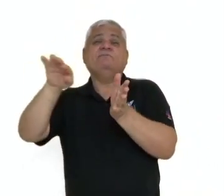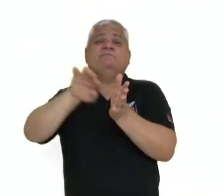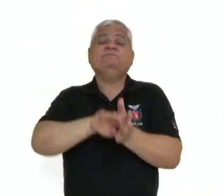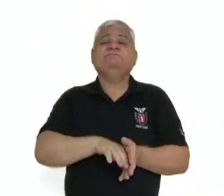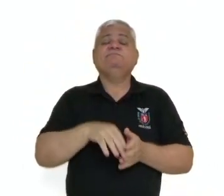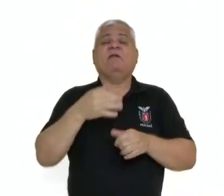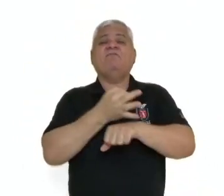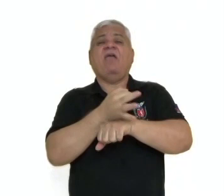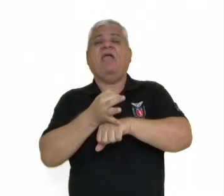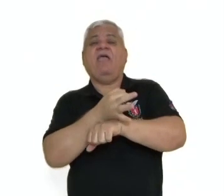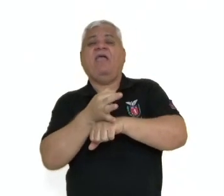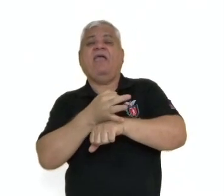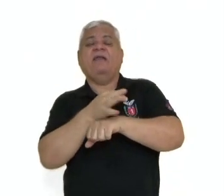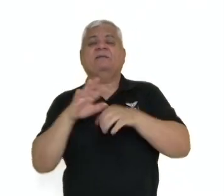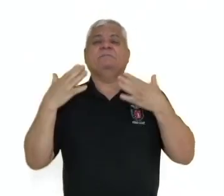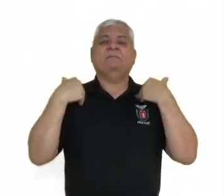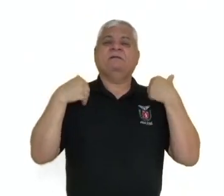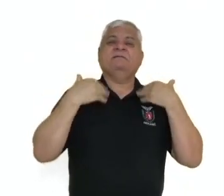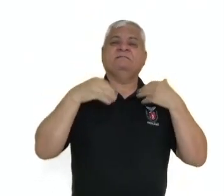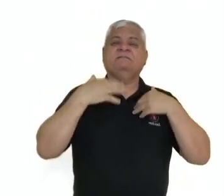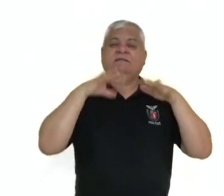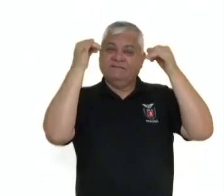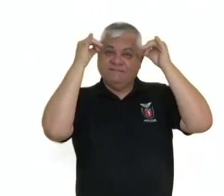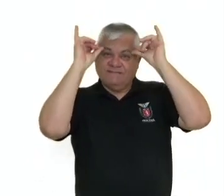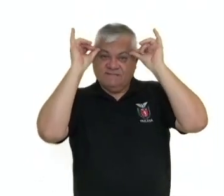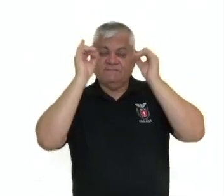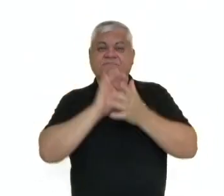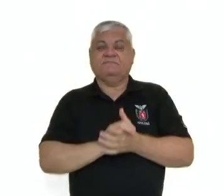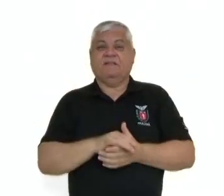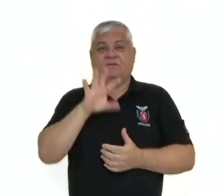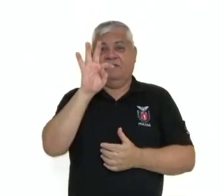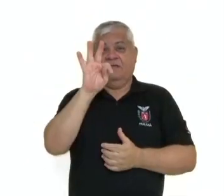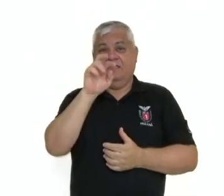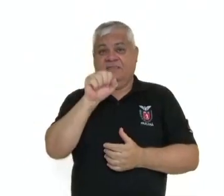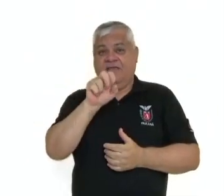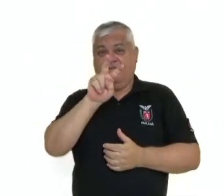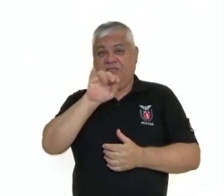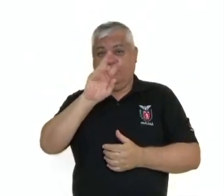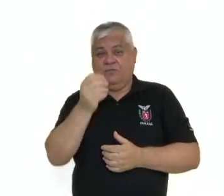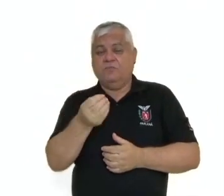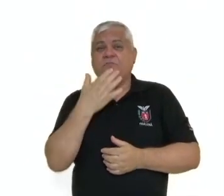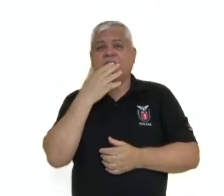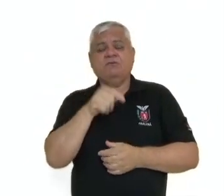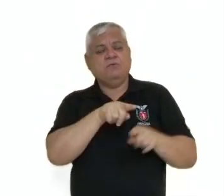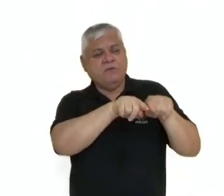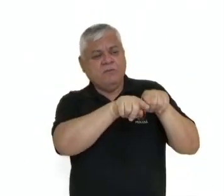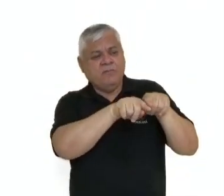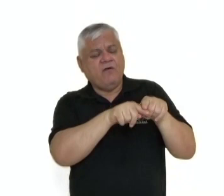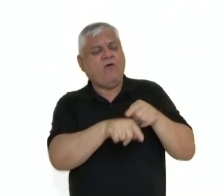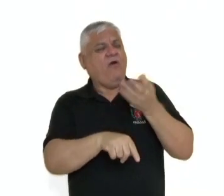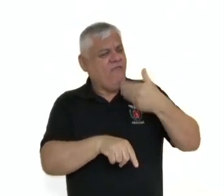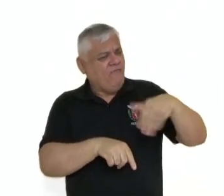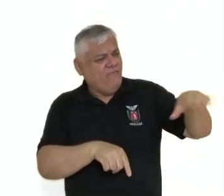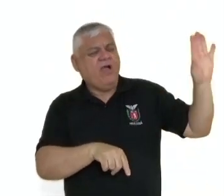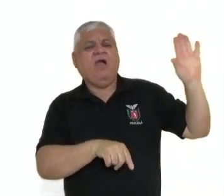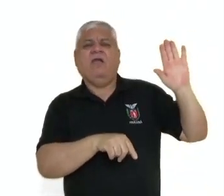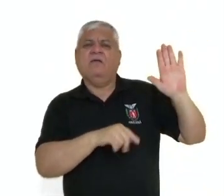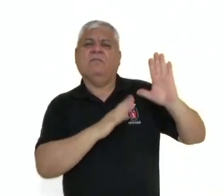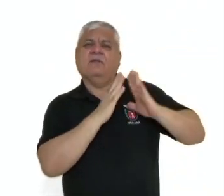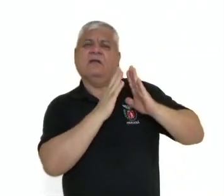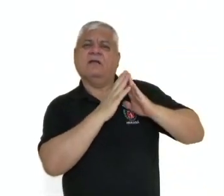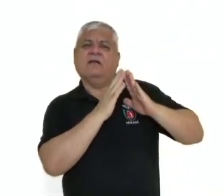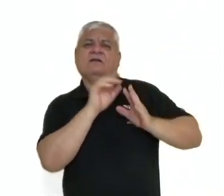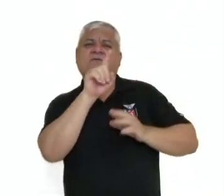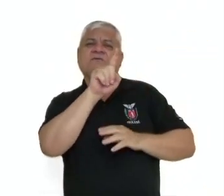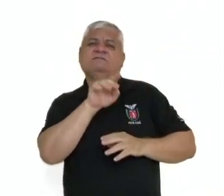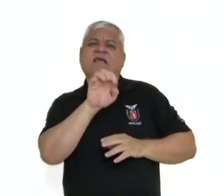as férias no sítio do pai. O Tavinho então pediu ao irmão que voltasse para casa com o Zezinho,